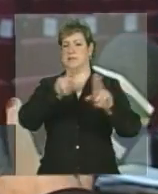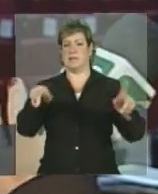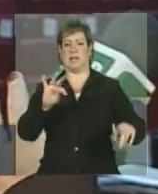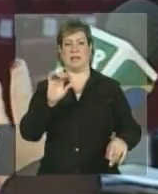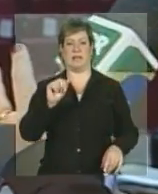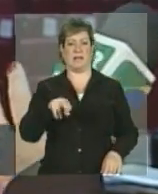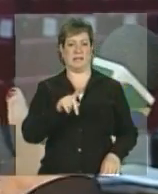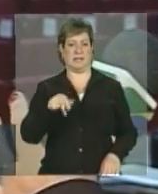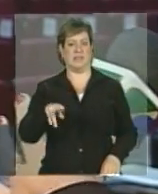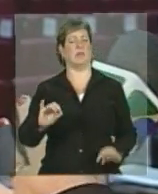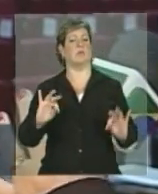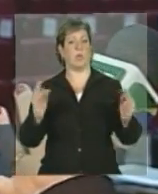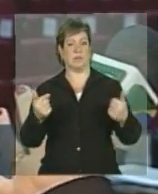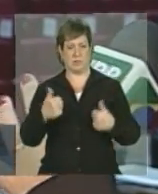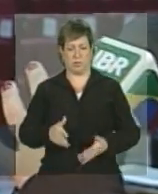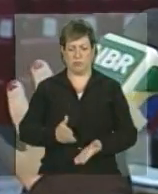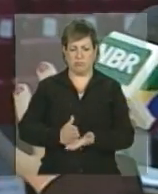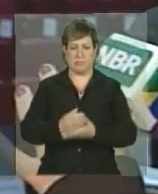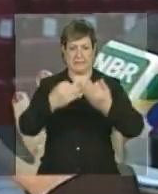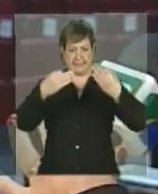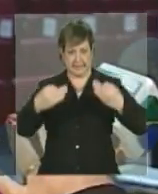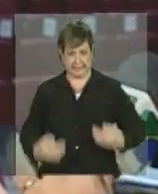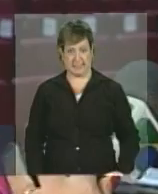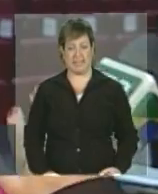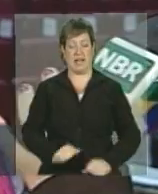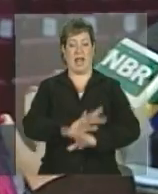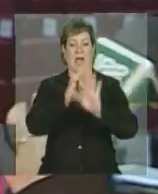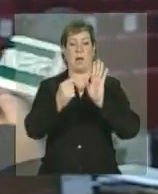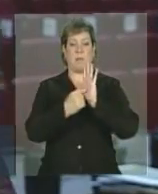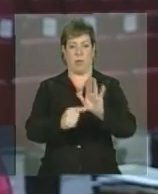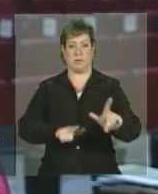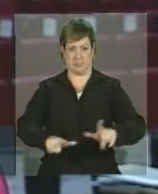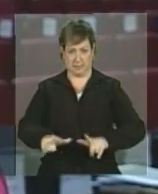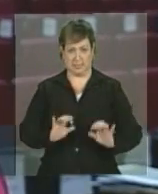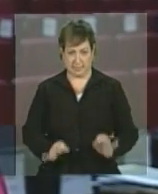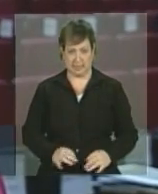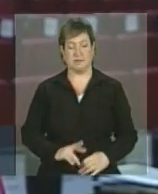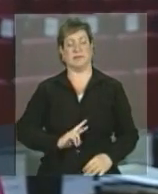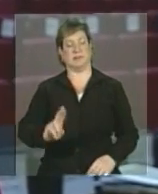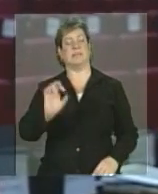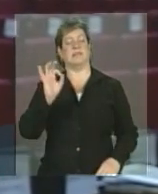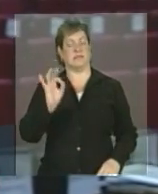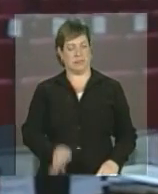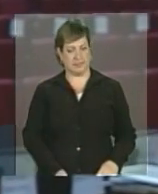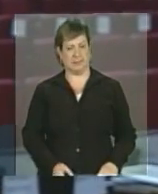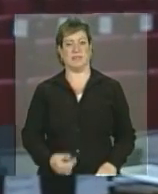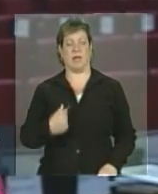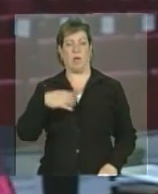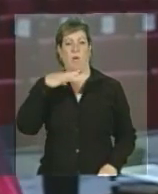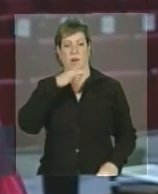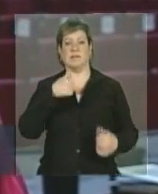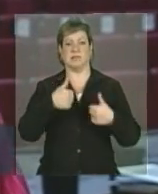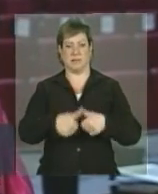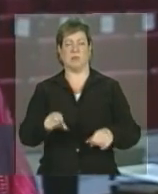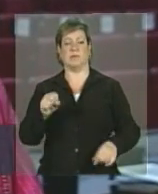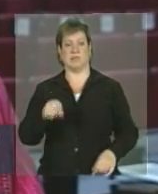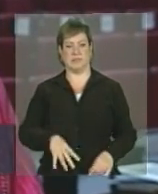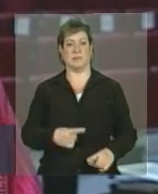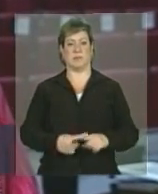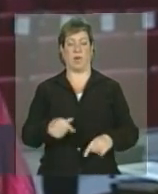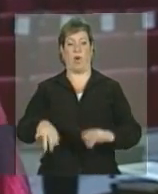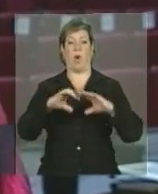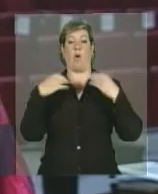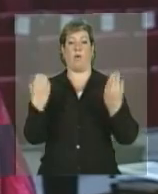estão reunidos aqui, estão no caminho certo para dar mais transparência às suas ações? Exatamente, eu acho que estão, e a conferência